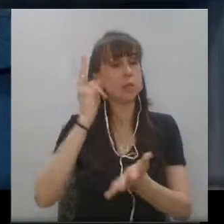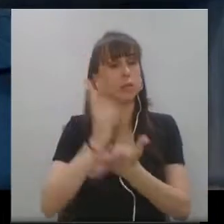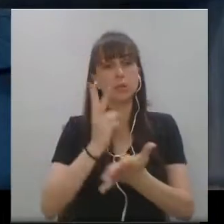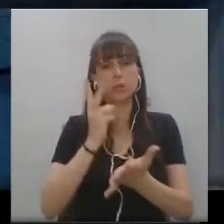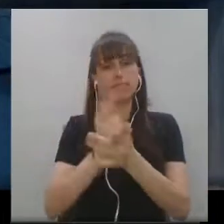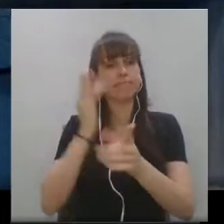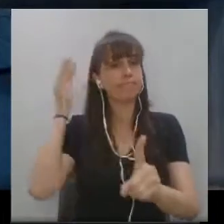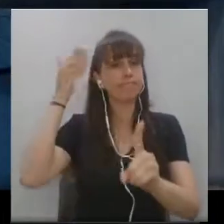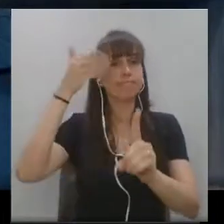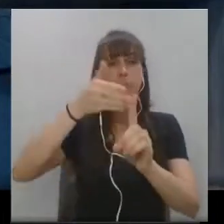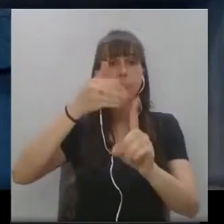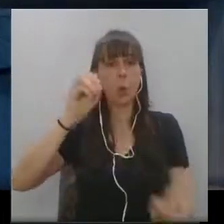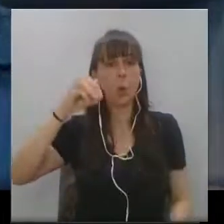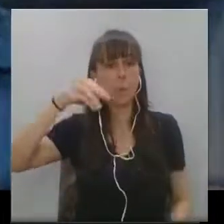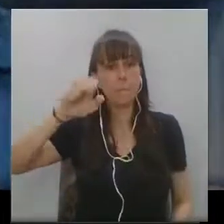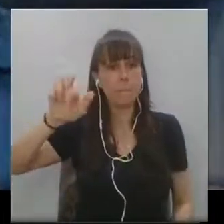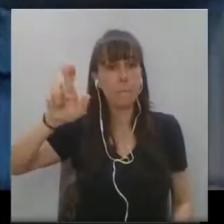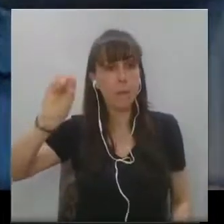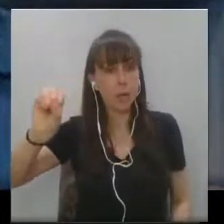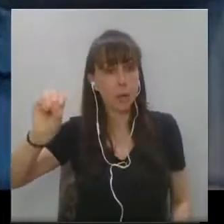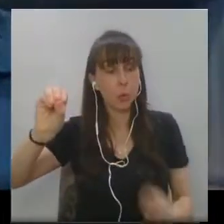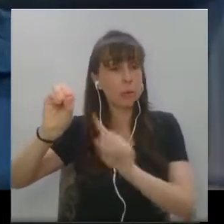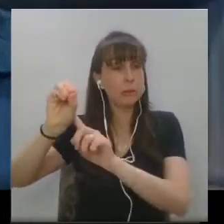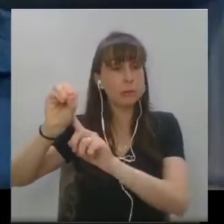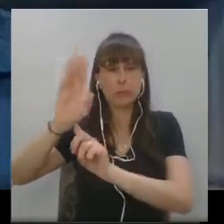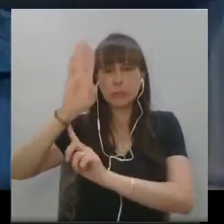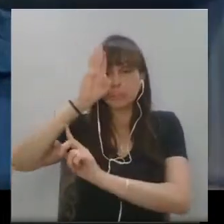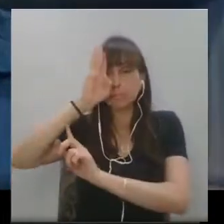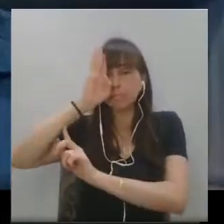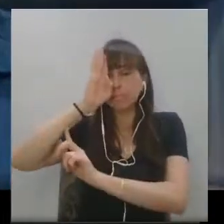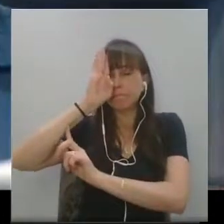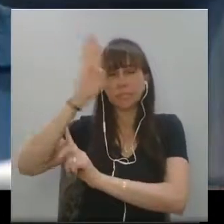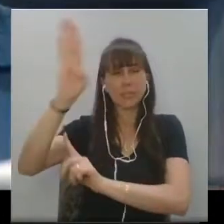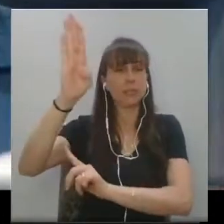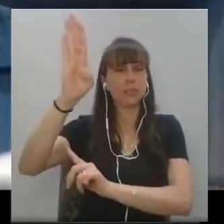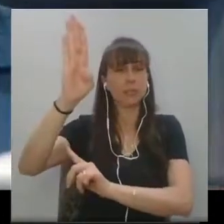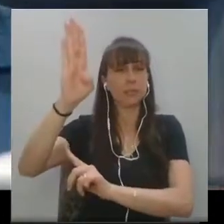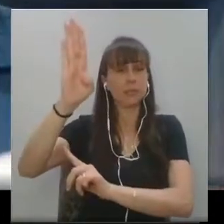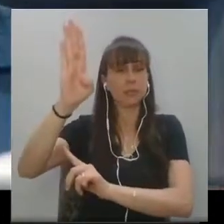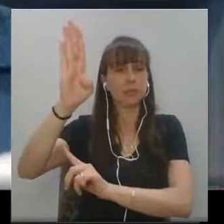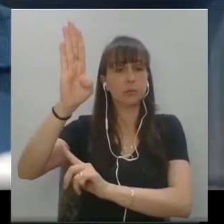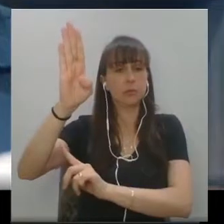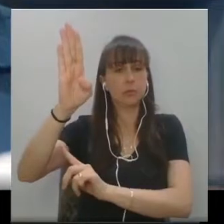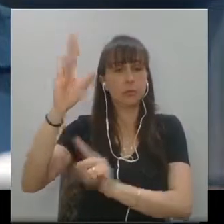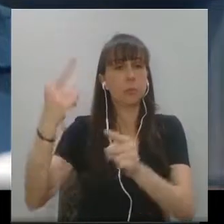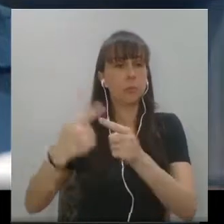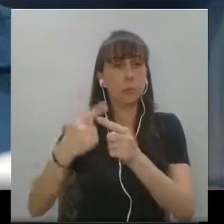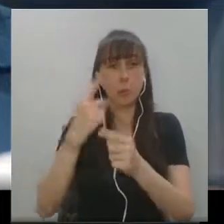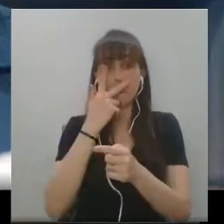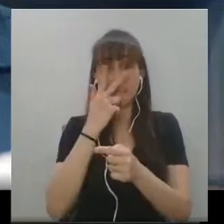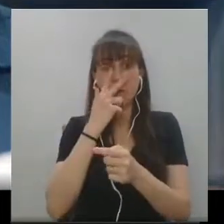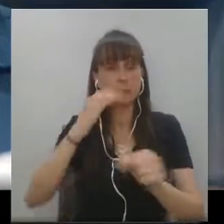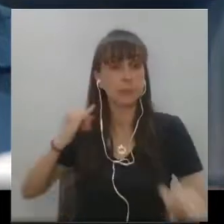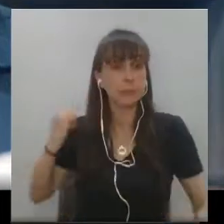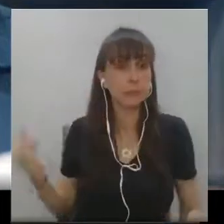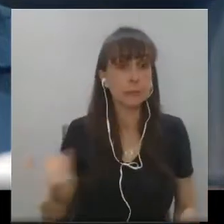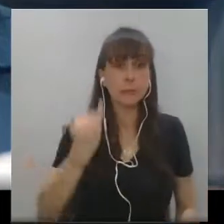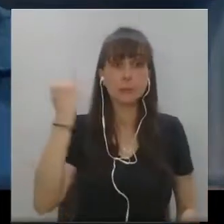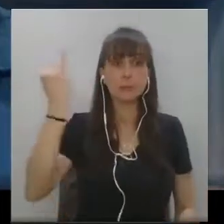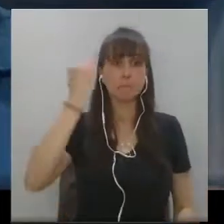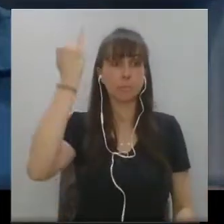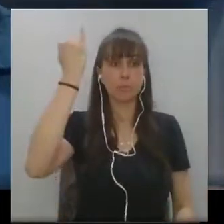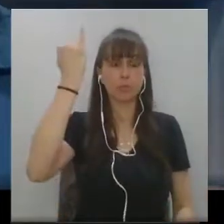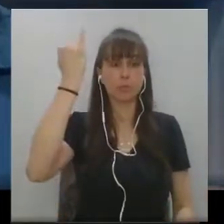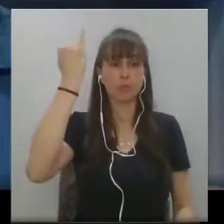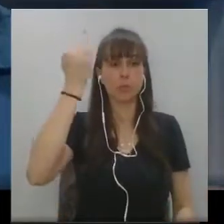que é considerado o clássico, maior, o clássico dos clássicos, e a obra que abriu as portas para todos os outros clássicos propriamente,